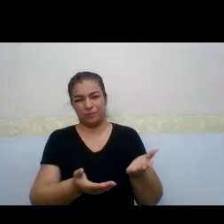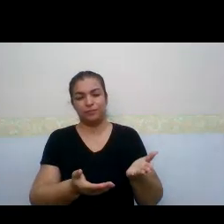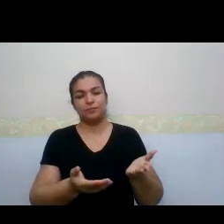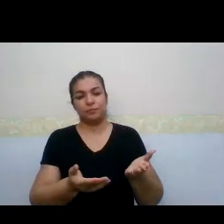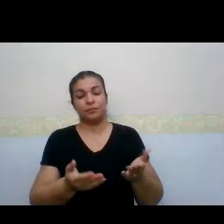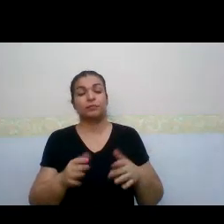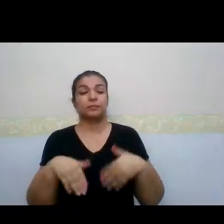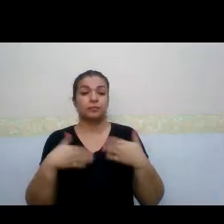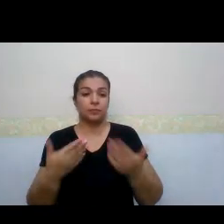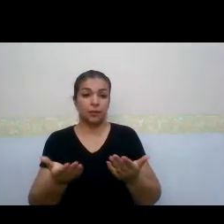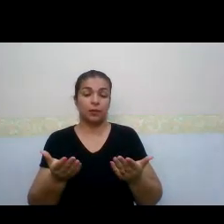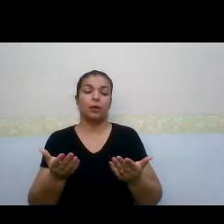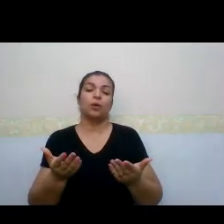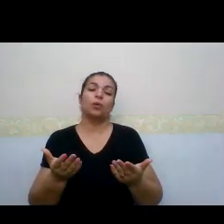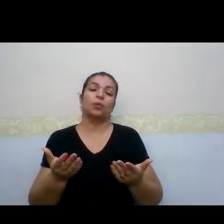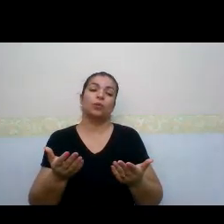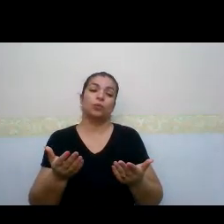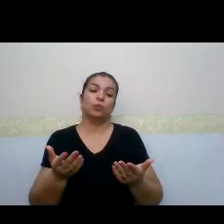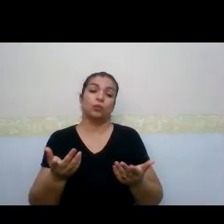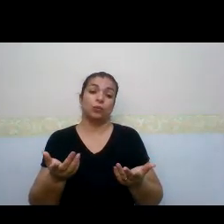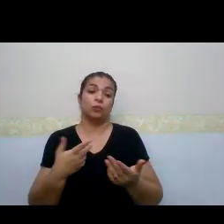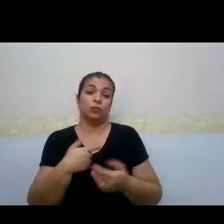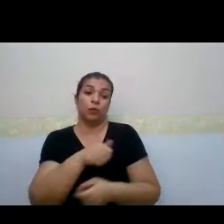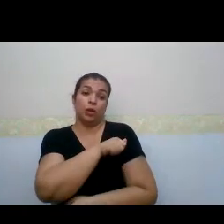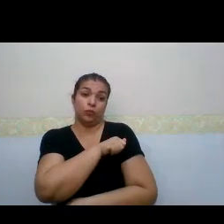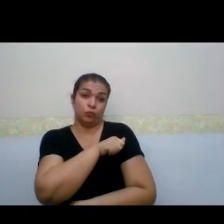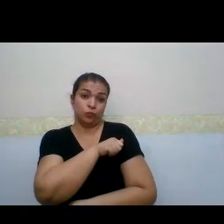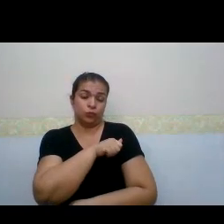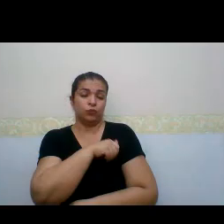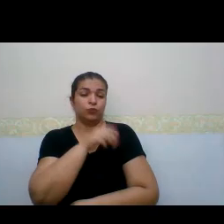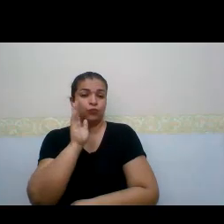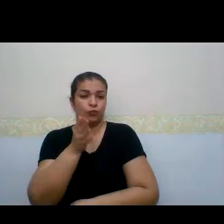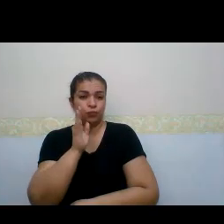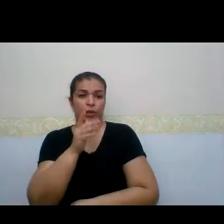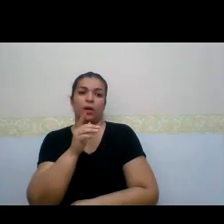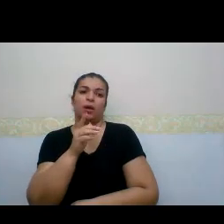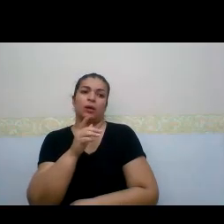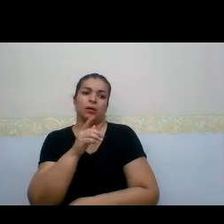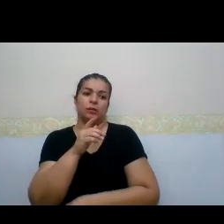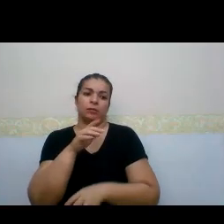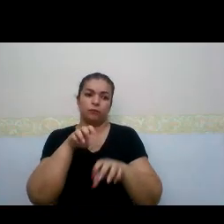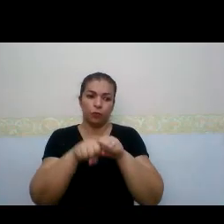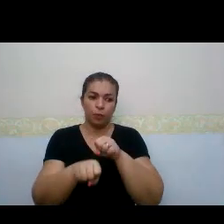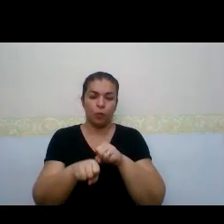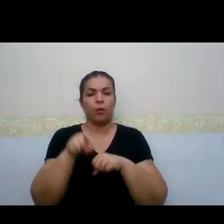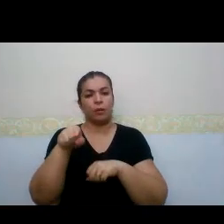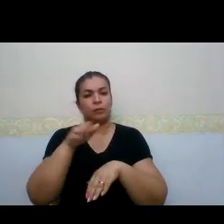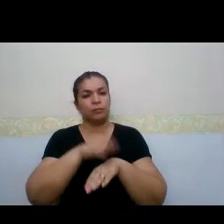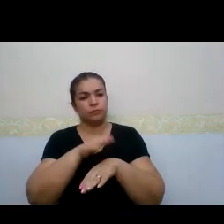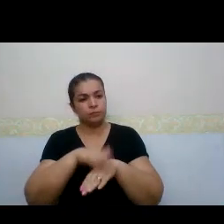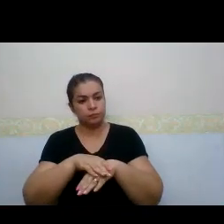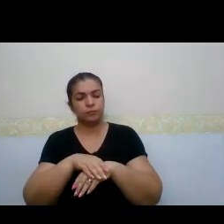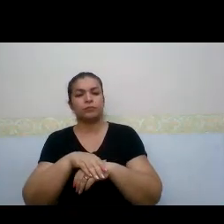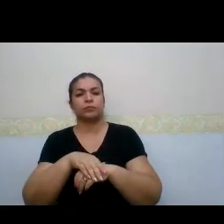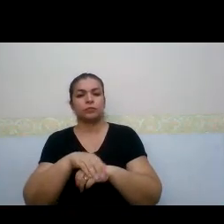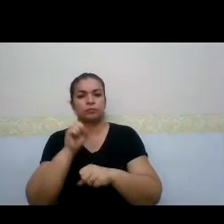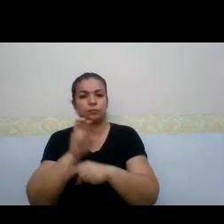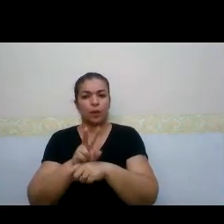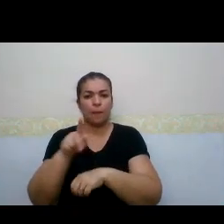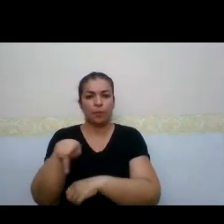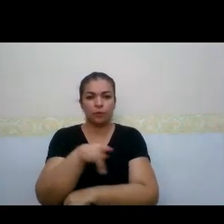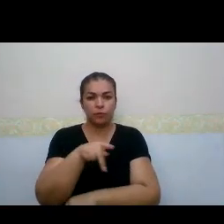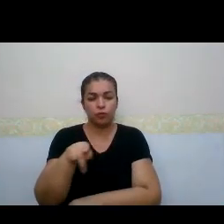Então, quando o estudante já estiver nessa etapa de ser o professor, o autor da ementa, a instituição dele vai ter um